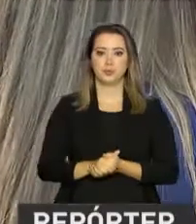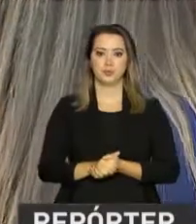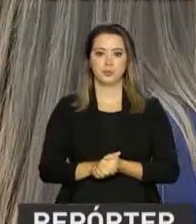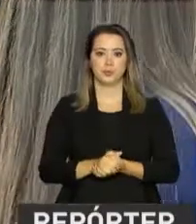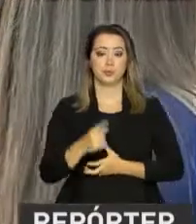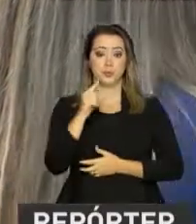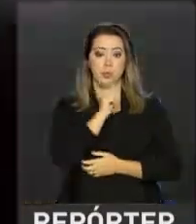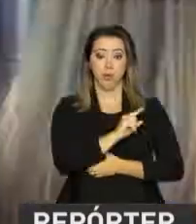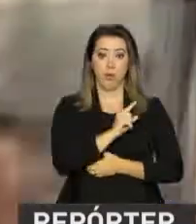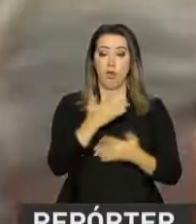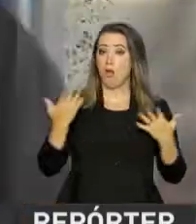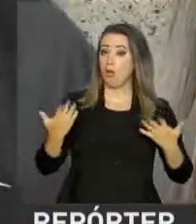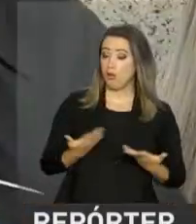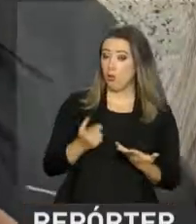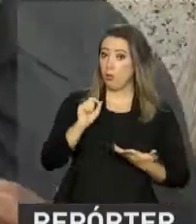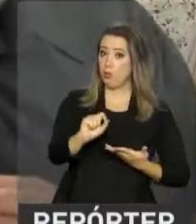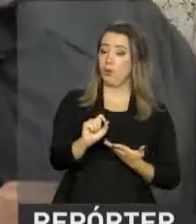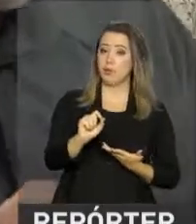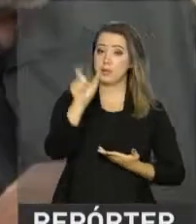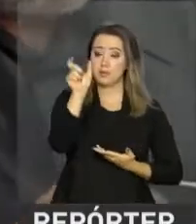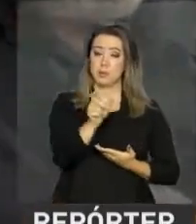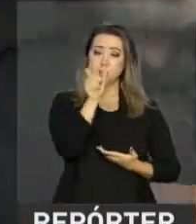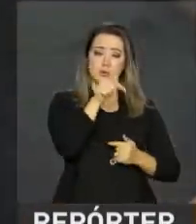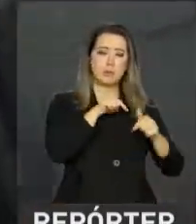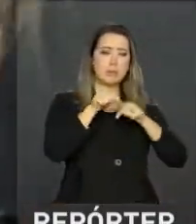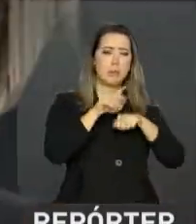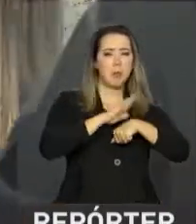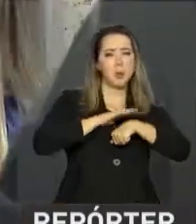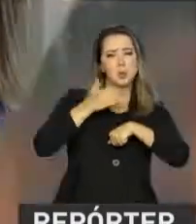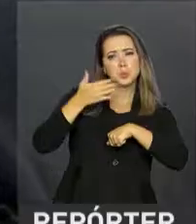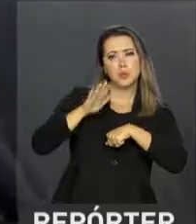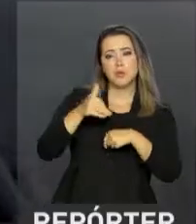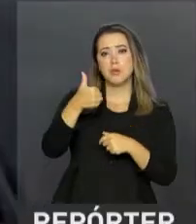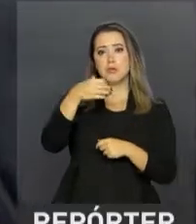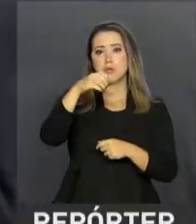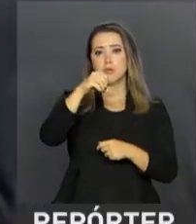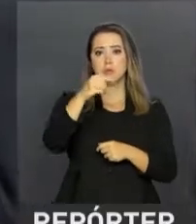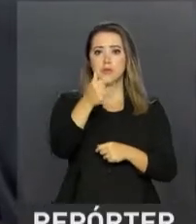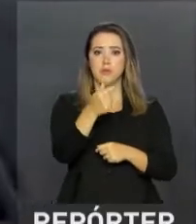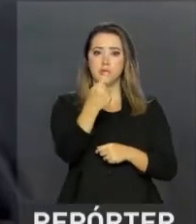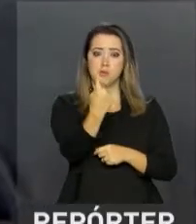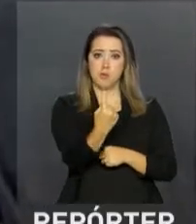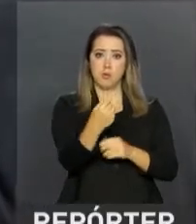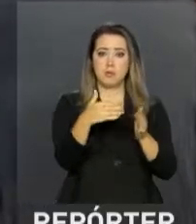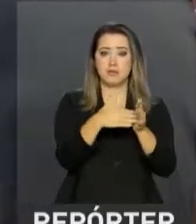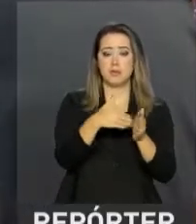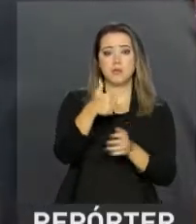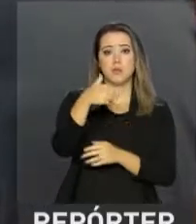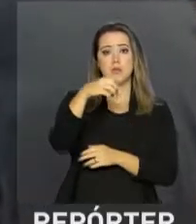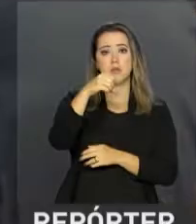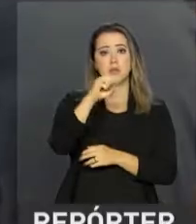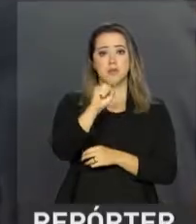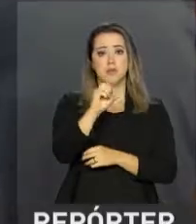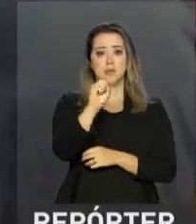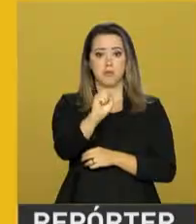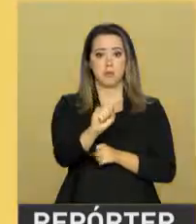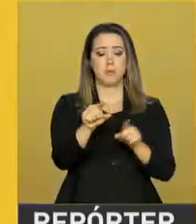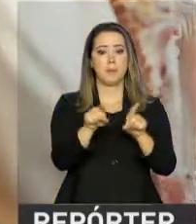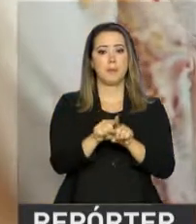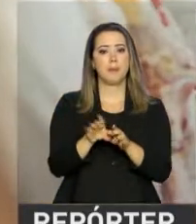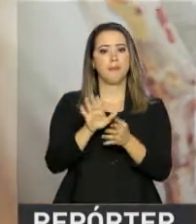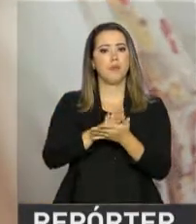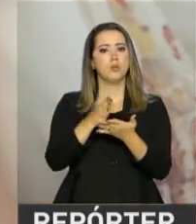a medida vale para quem trabalhou algum período entre 1981 e 1988 o